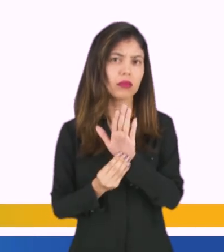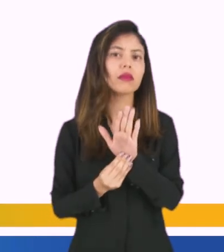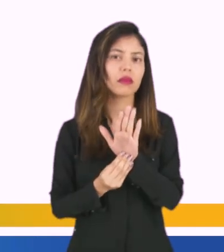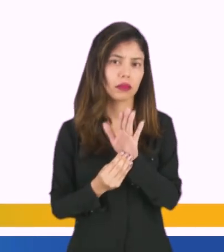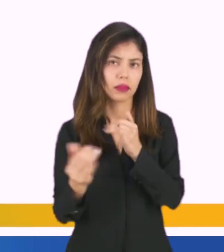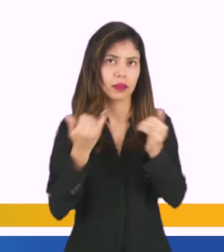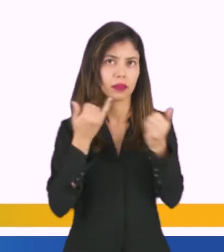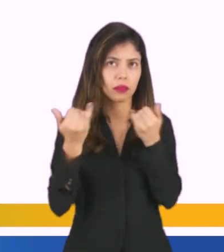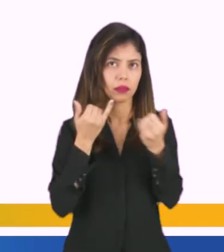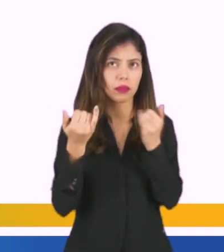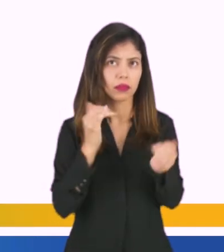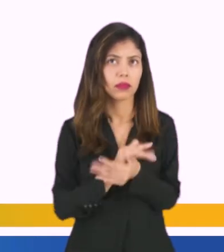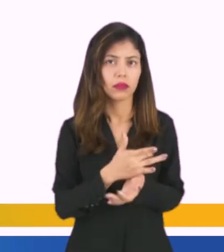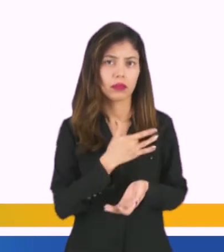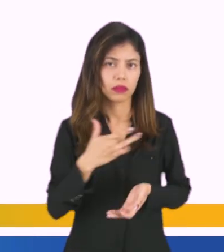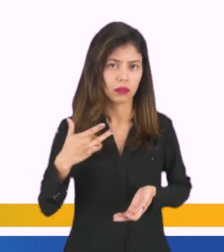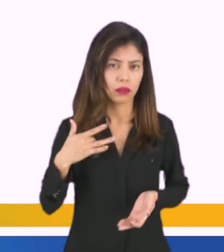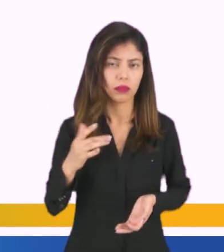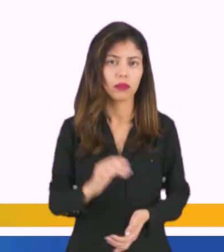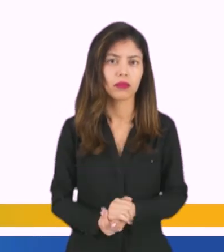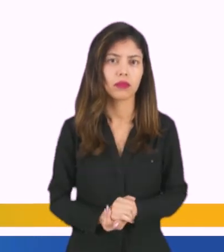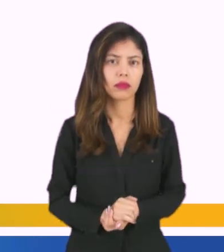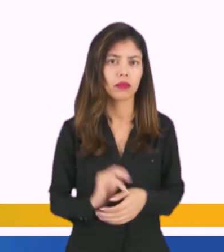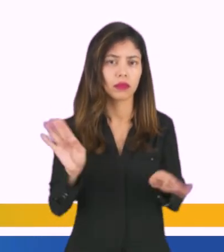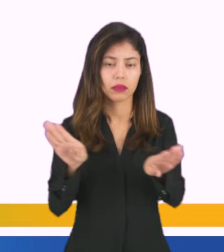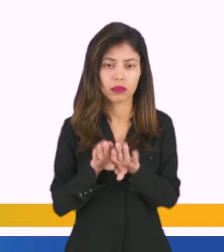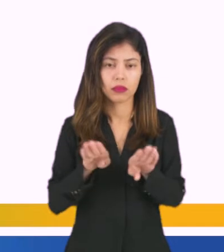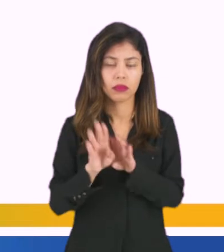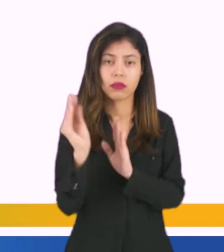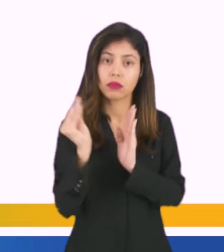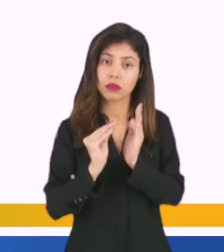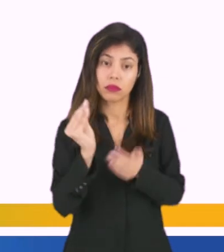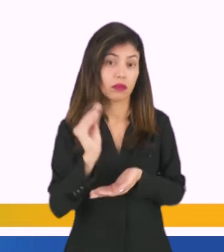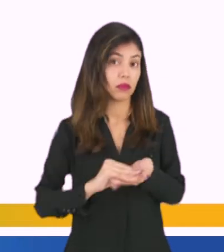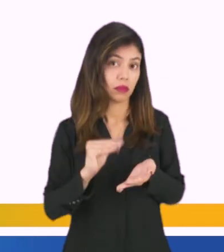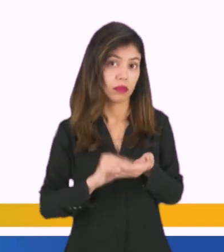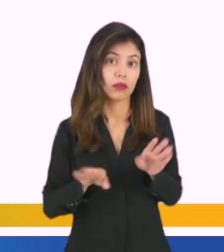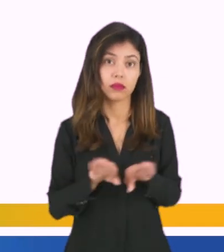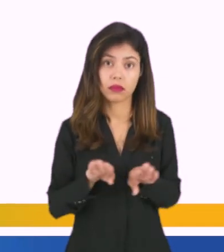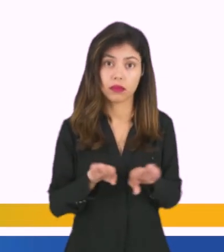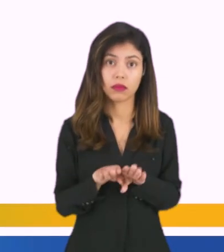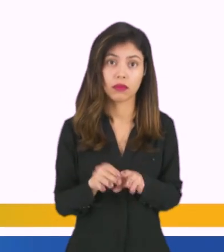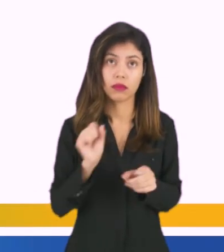fornecia informações a respeito da saúde, a respeito de fatores sociais e econômicos.